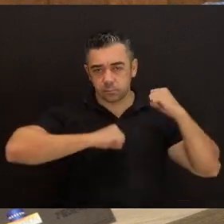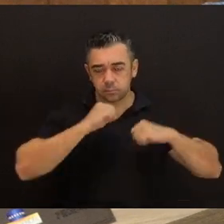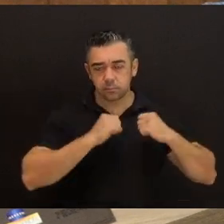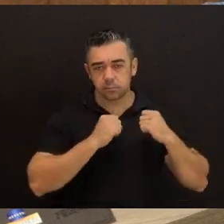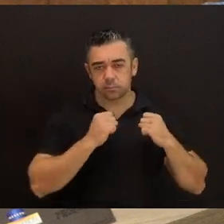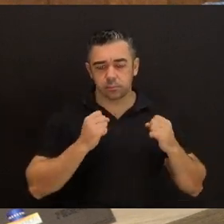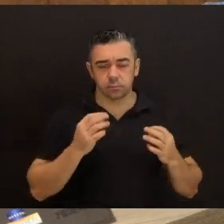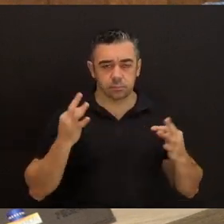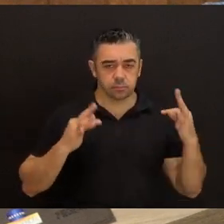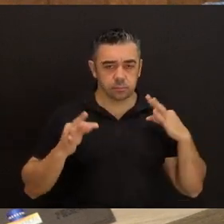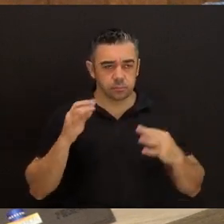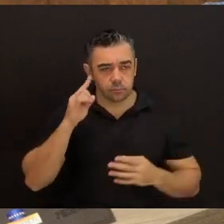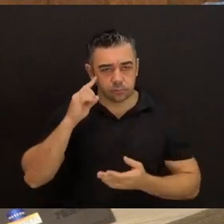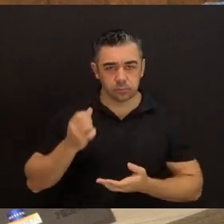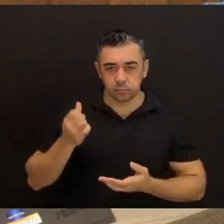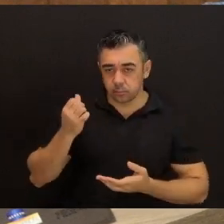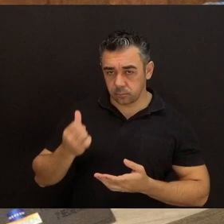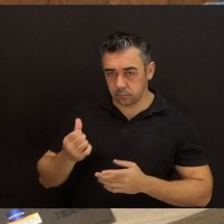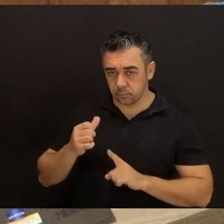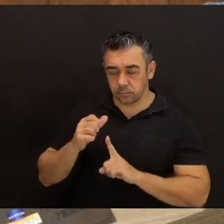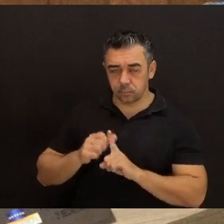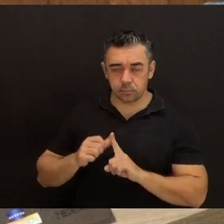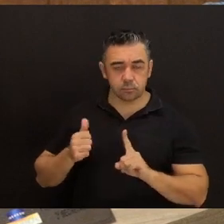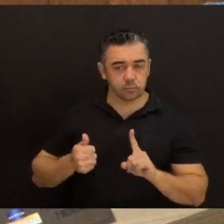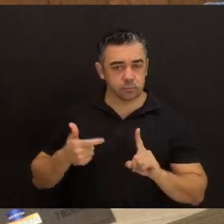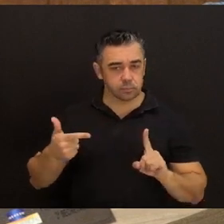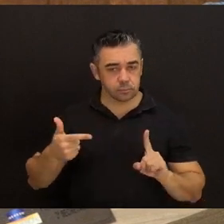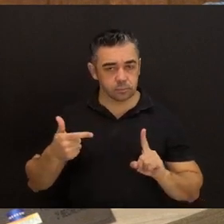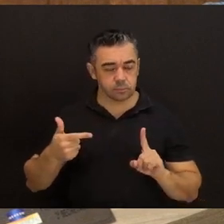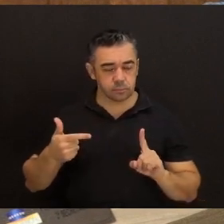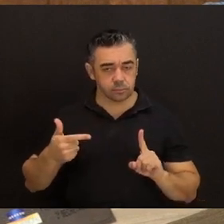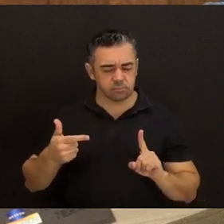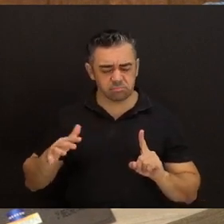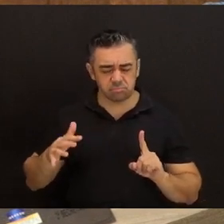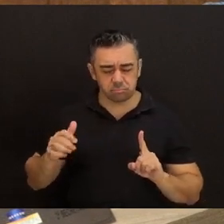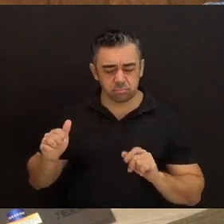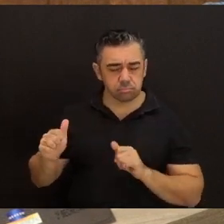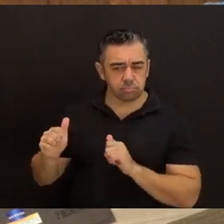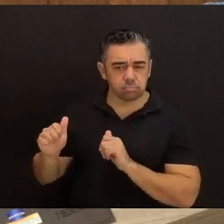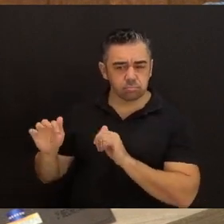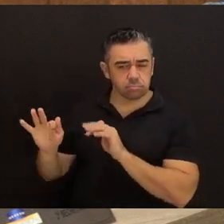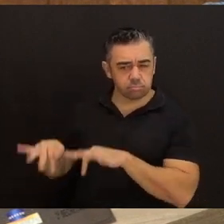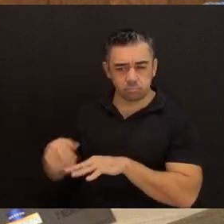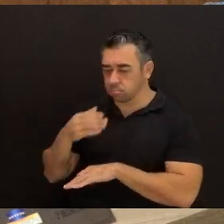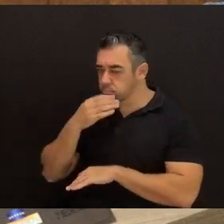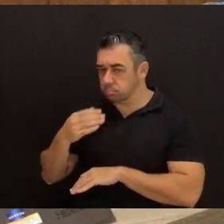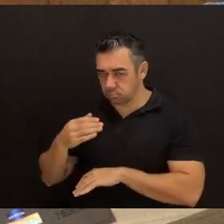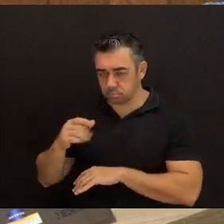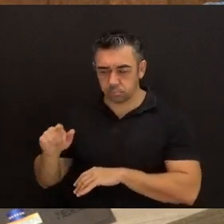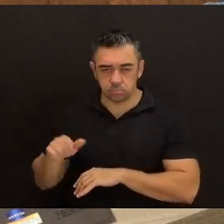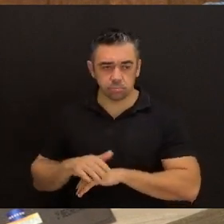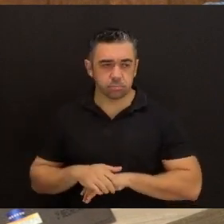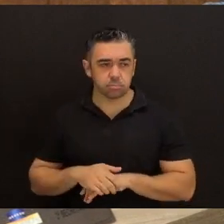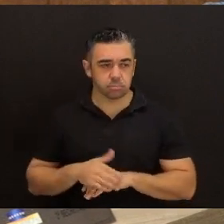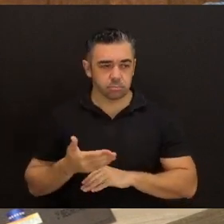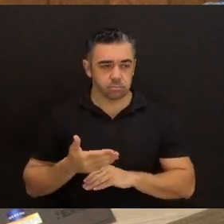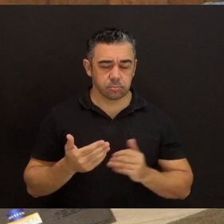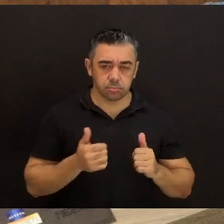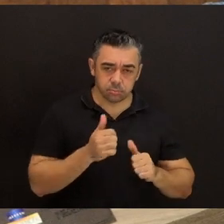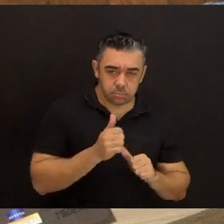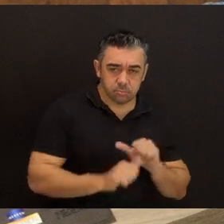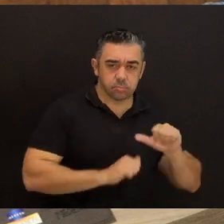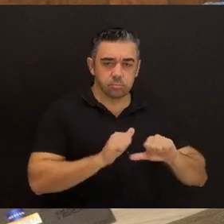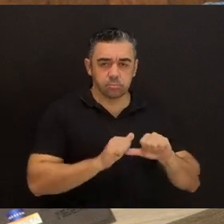dia 06/12 2022 bem no finalzinho do ano nesse ano mudou